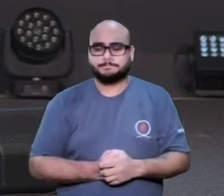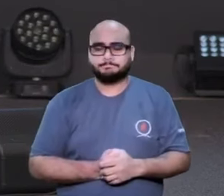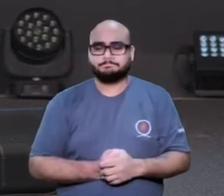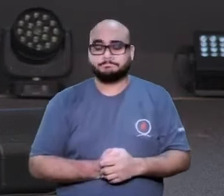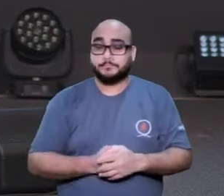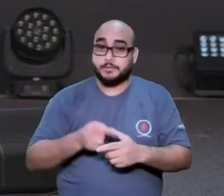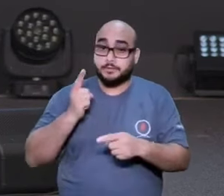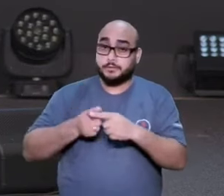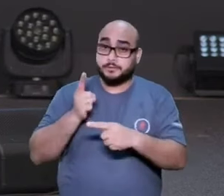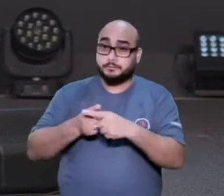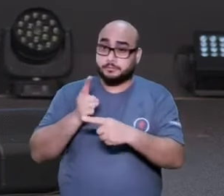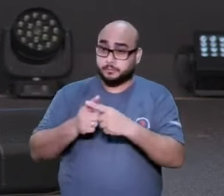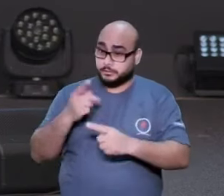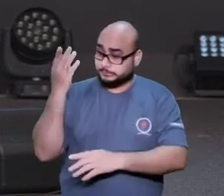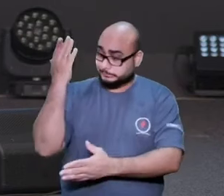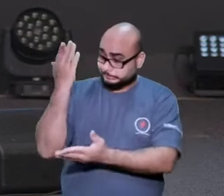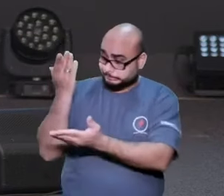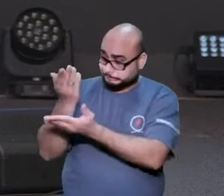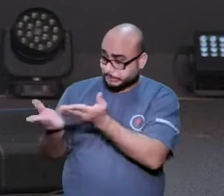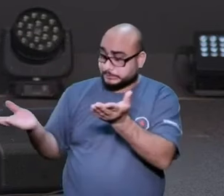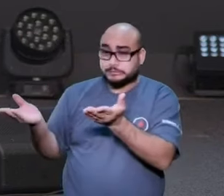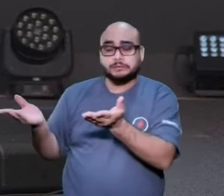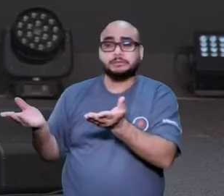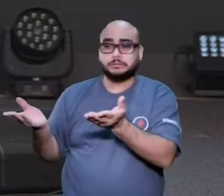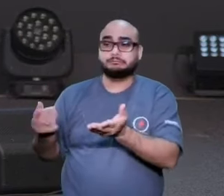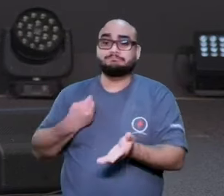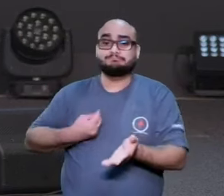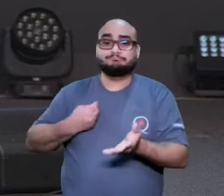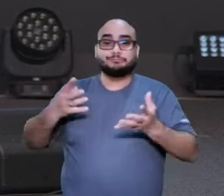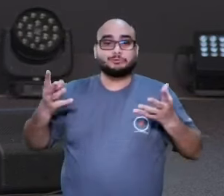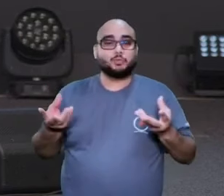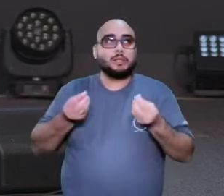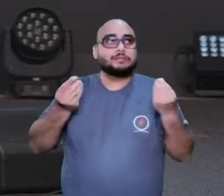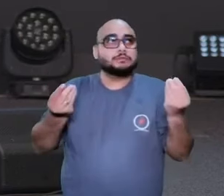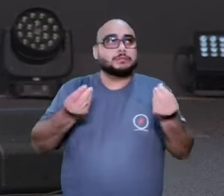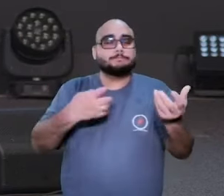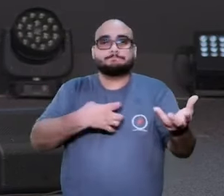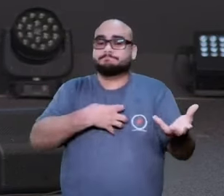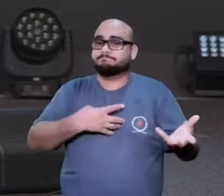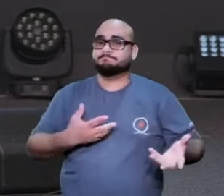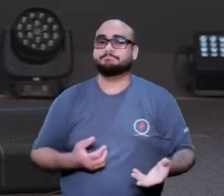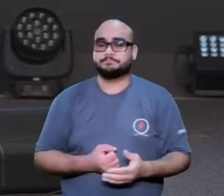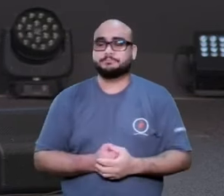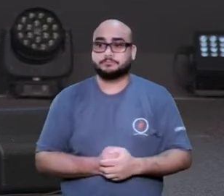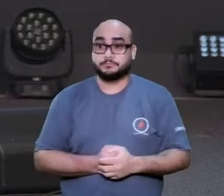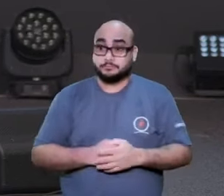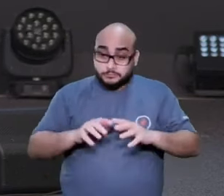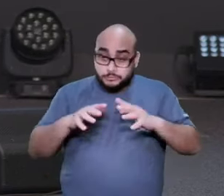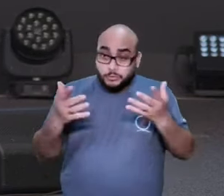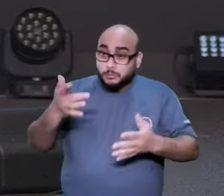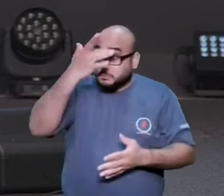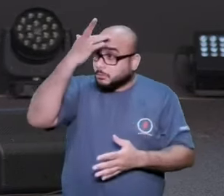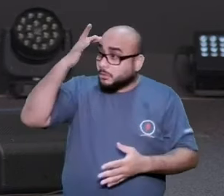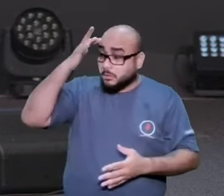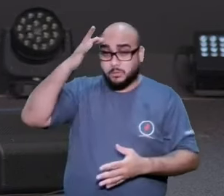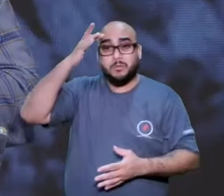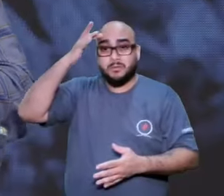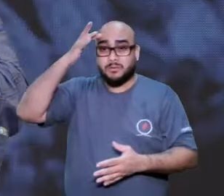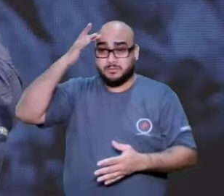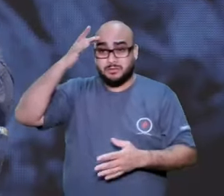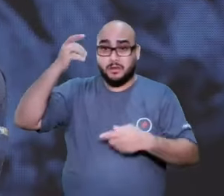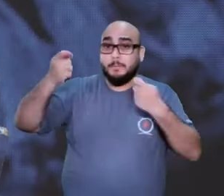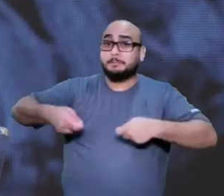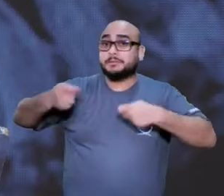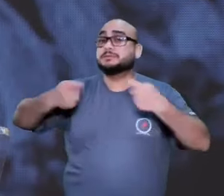perderam o sabor pela vida enquanto essas pessoas não cortarem o cordão